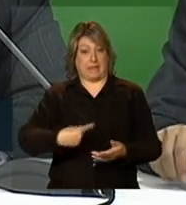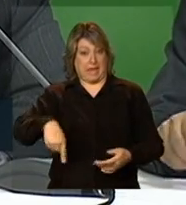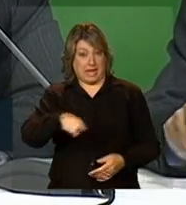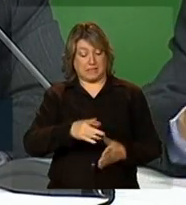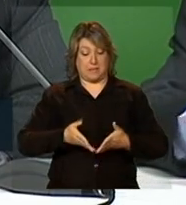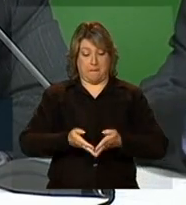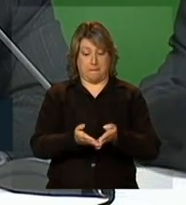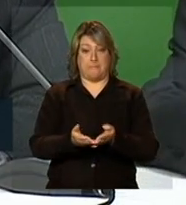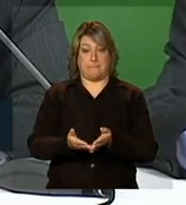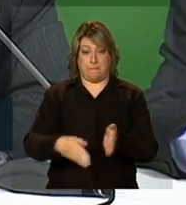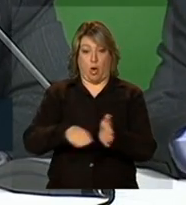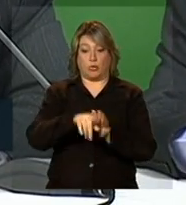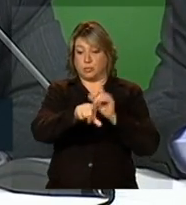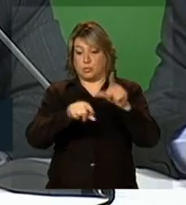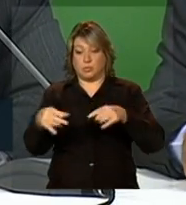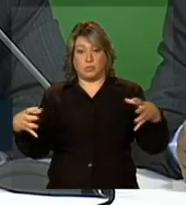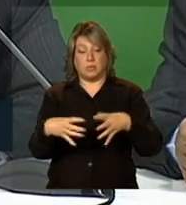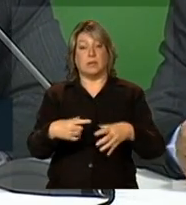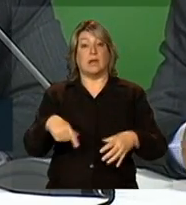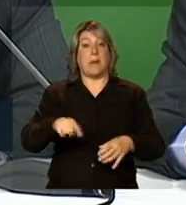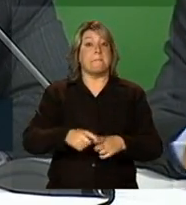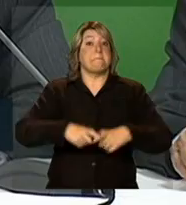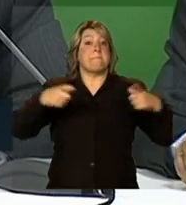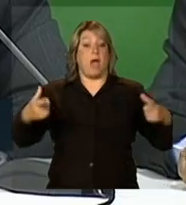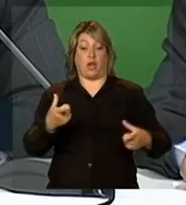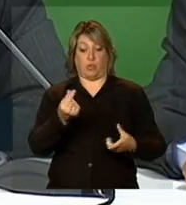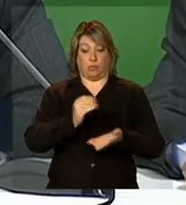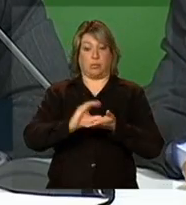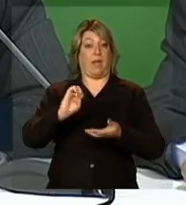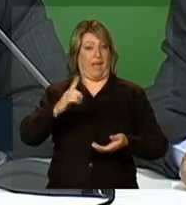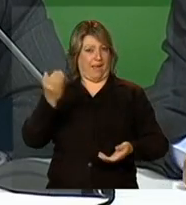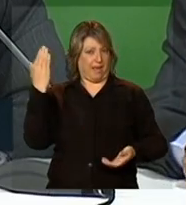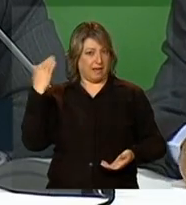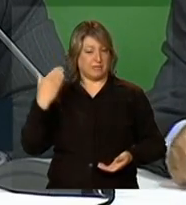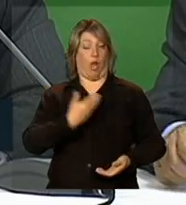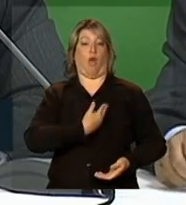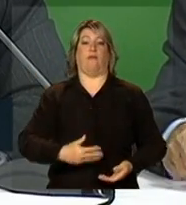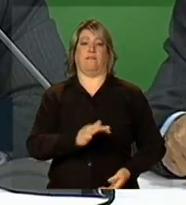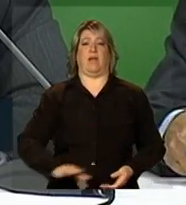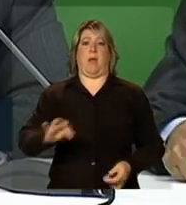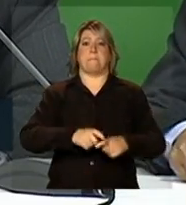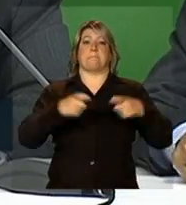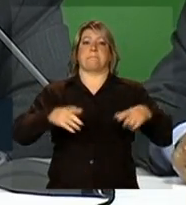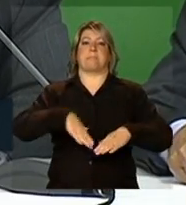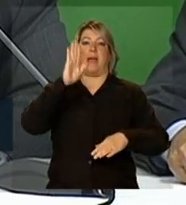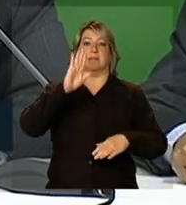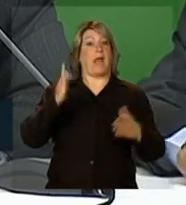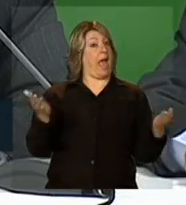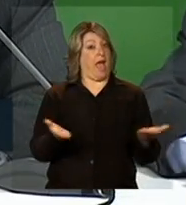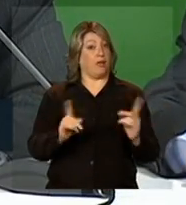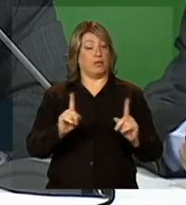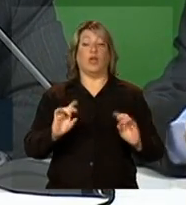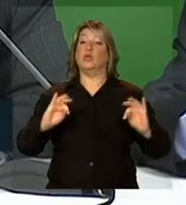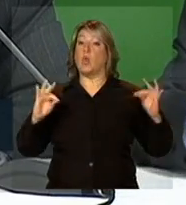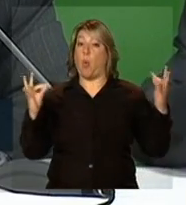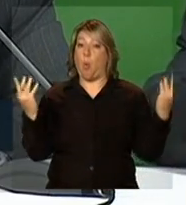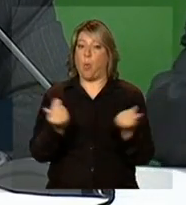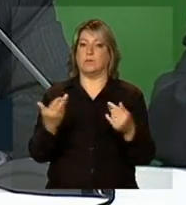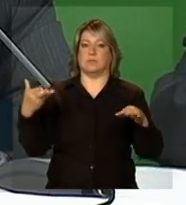delegados, a maior quantidade de recursos que bancava era o governo federal. Agora não. Nós queremos que todos